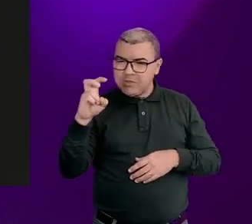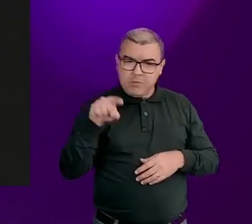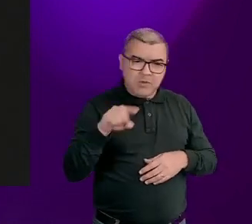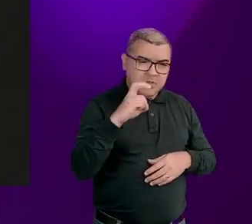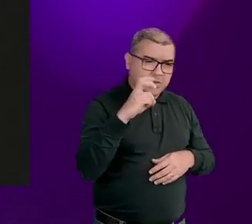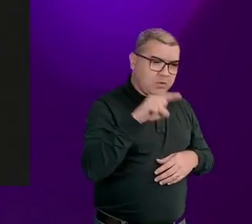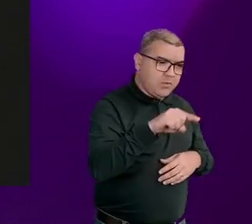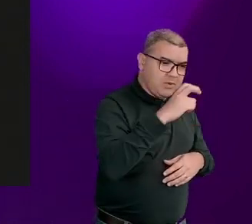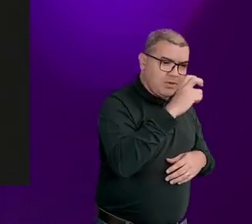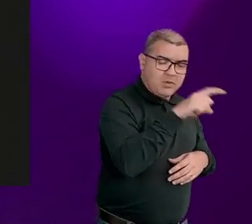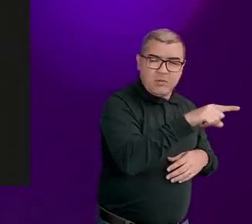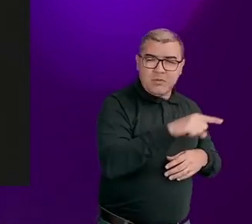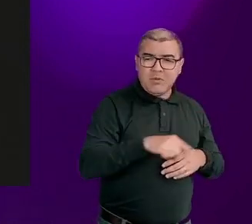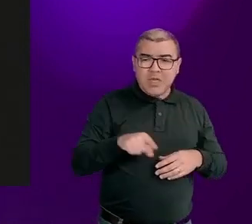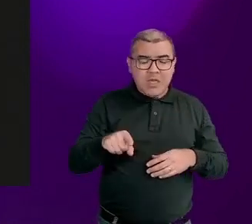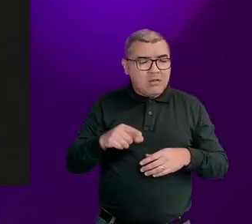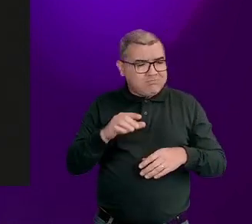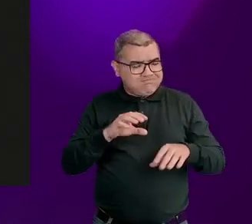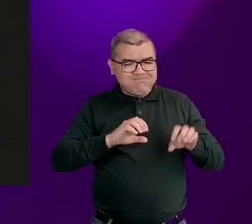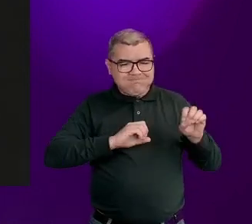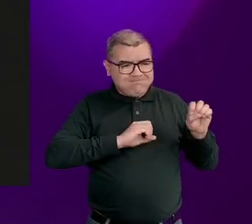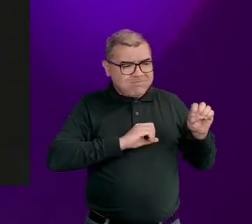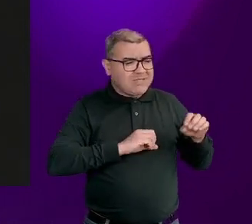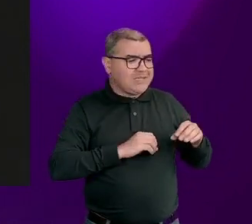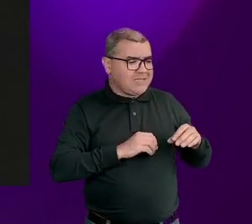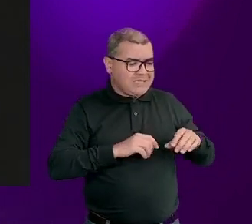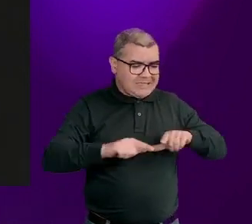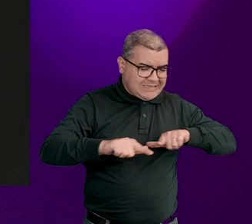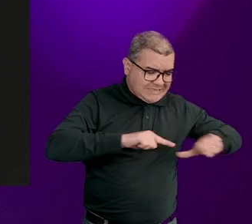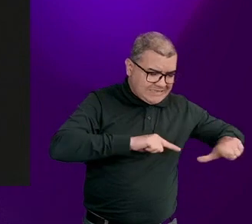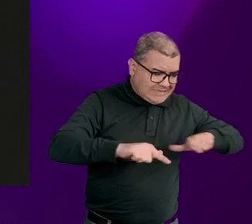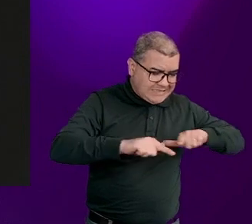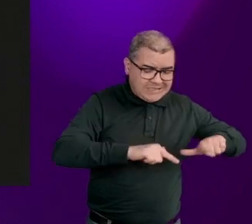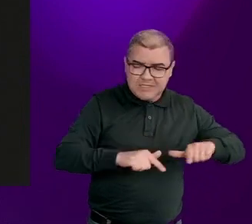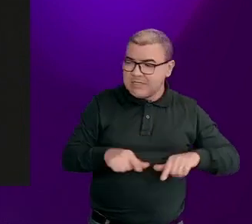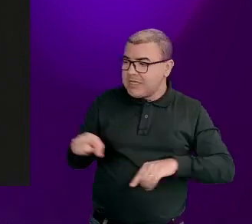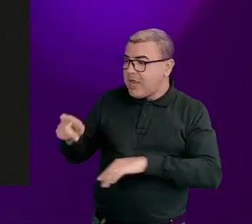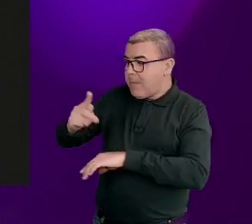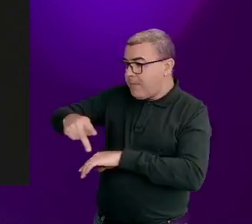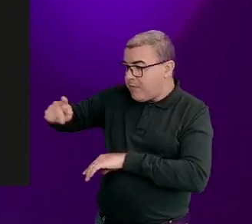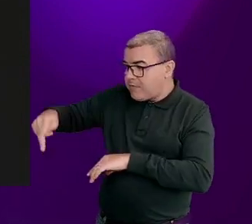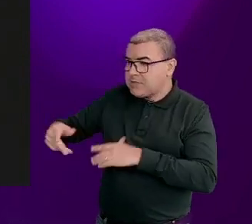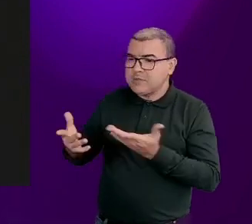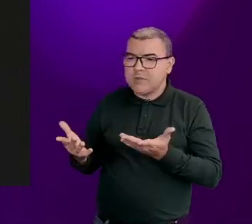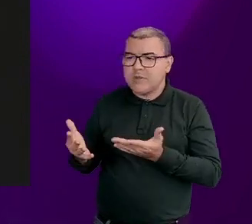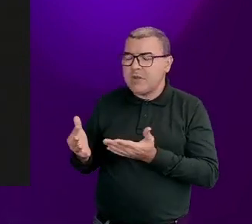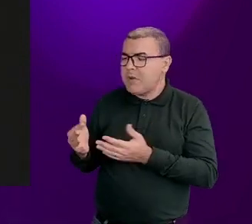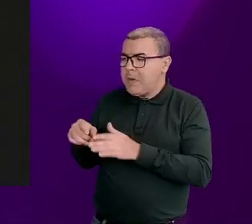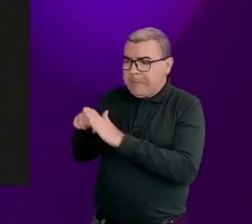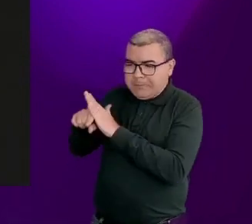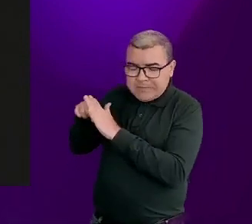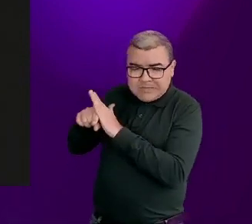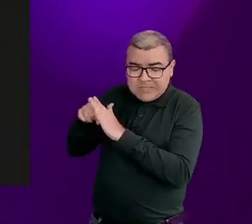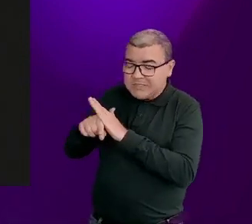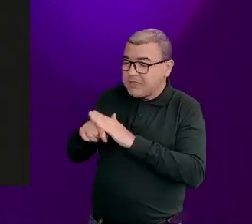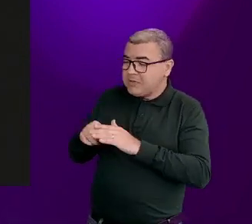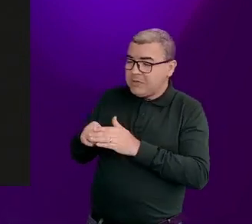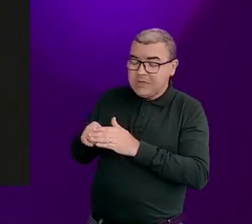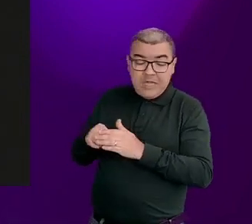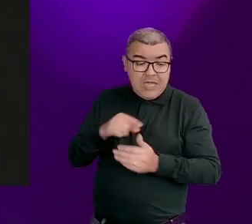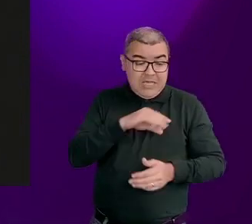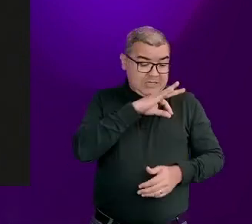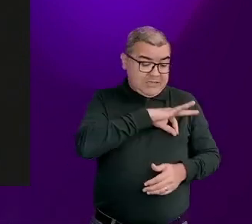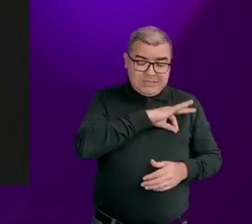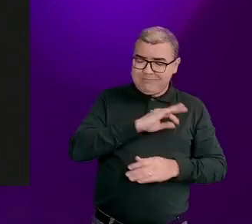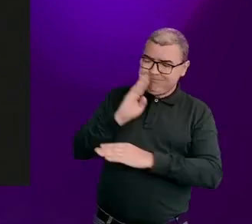plantão. Então, ele ganha mais do que um professor titular, ele ganha mais do que um pesquisador sênior da Fiocruz, entende?